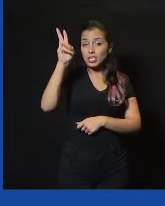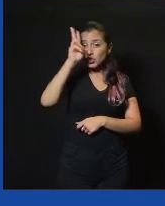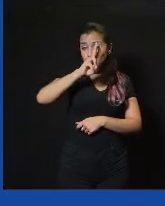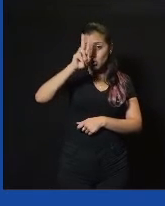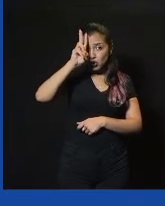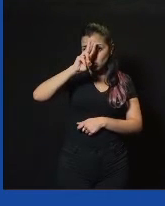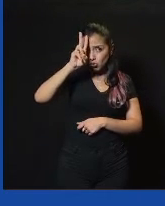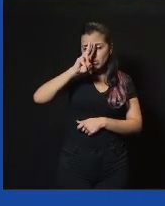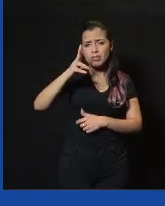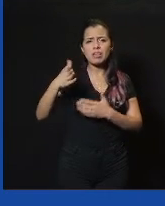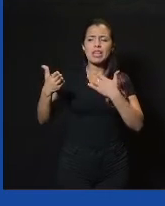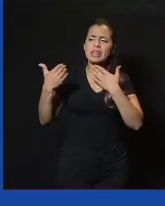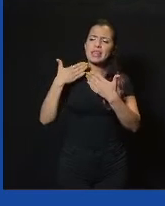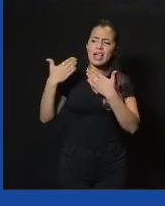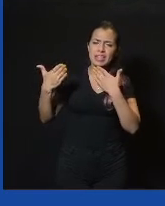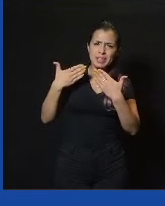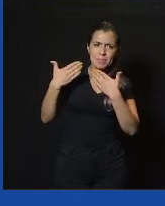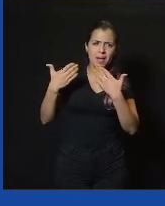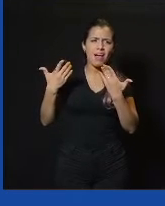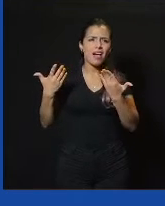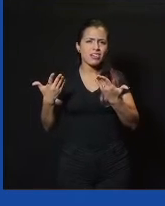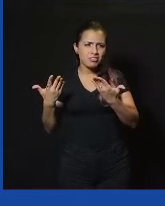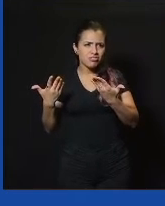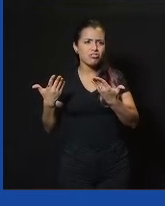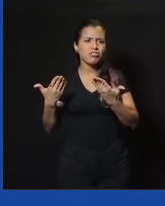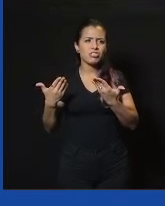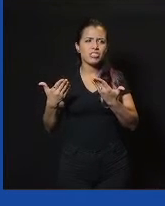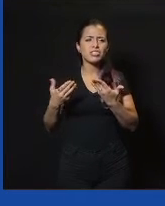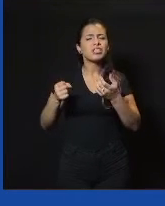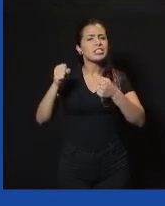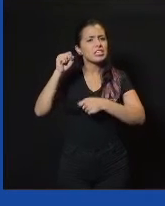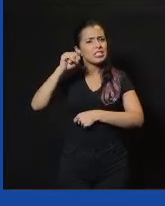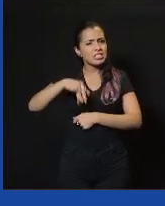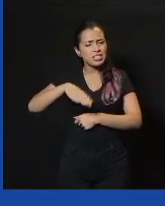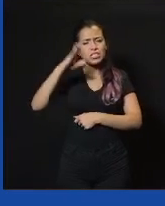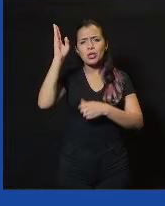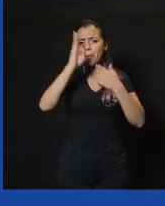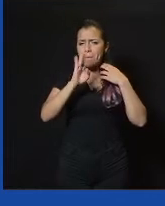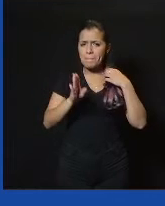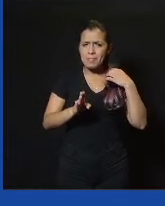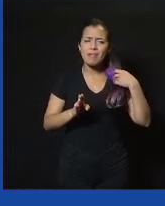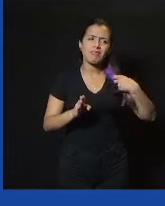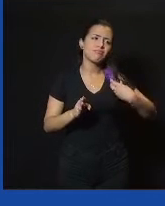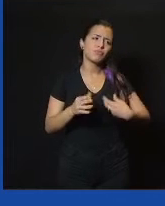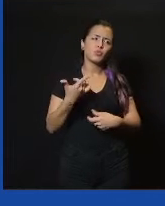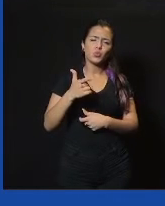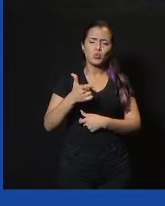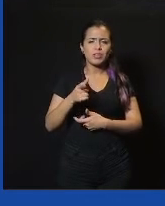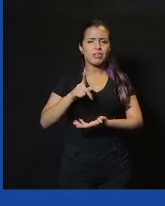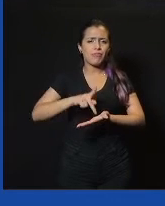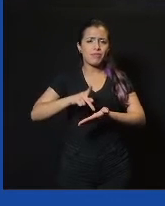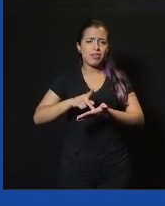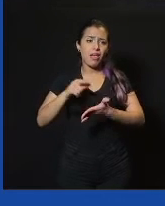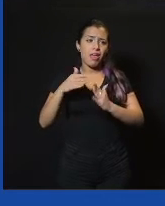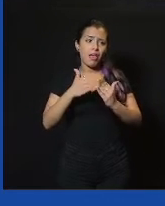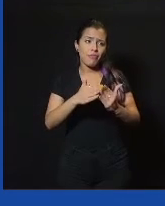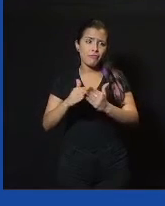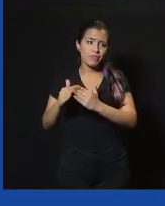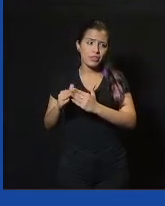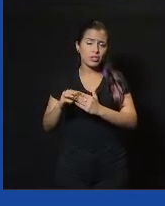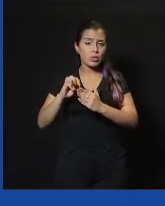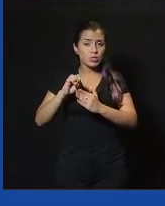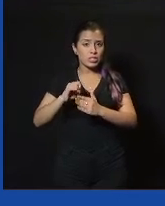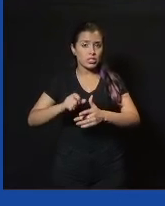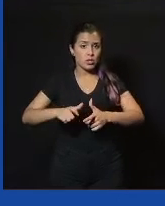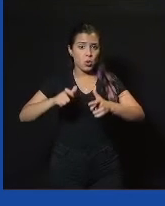do debate sobre o tamanho do Estado e tudo mais, tem um lugar que o Estado mínimo existe, esse lugar é a favela. Se tem um lugar no Brasil ou